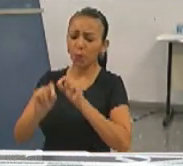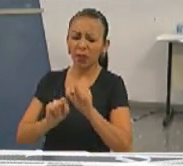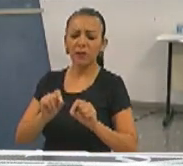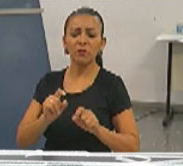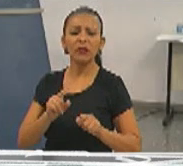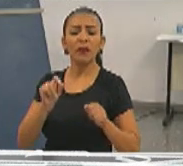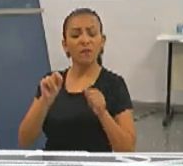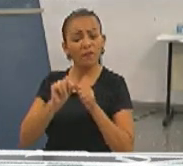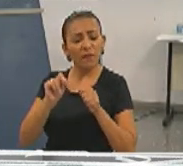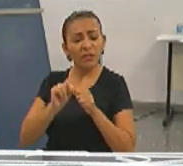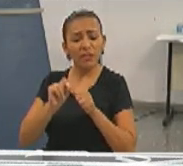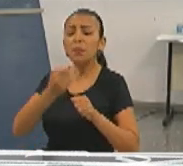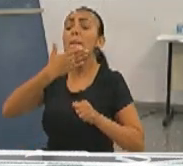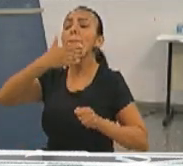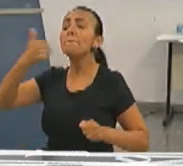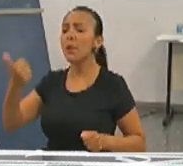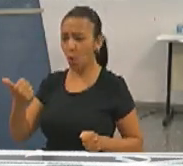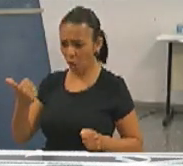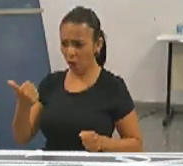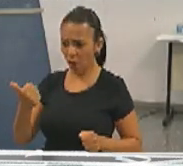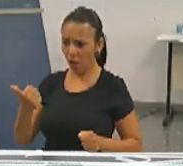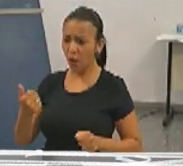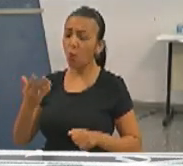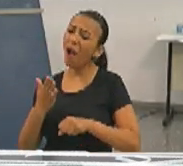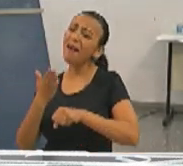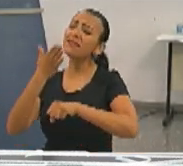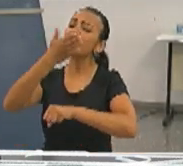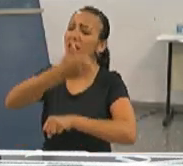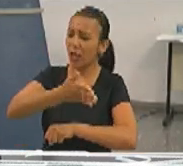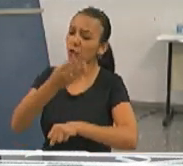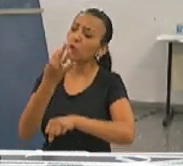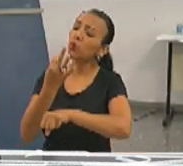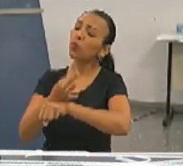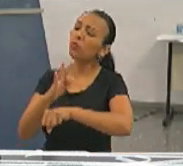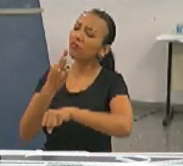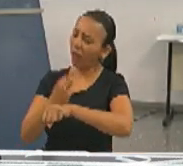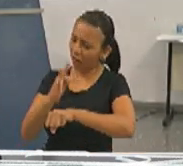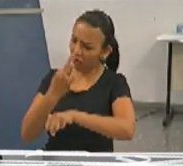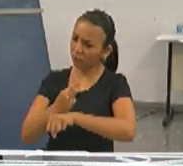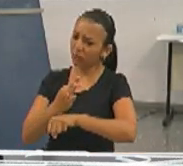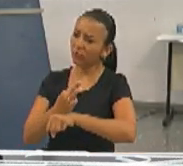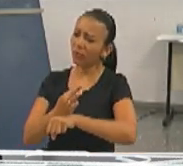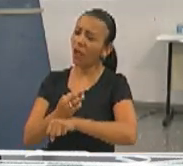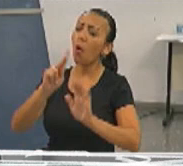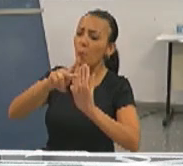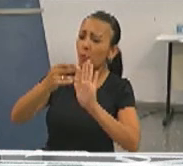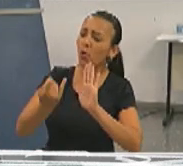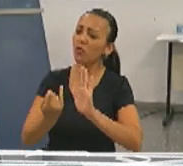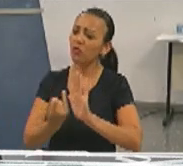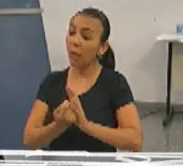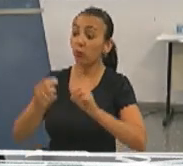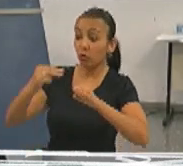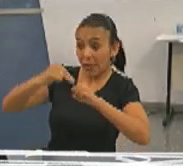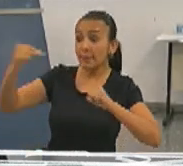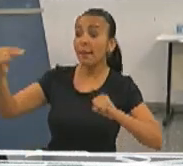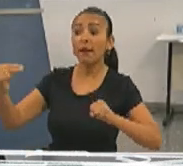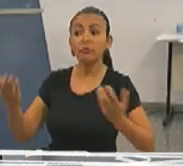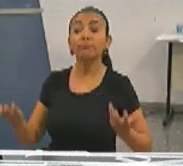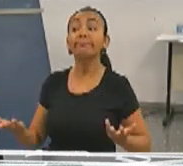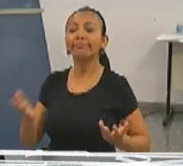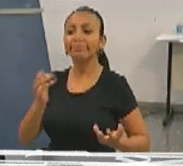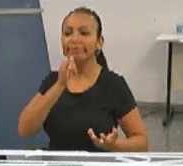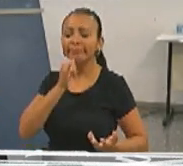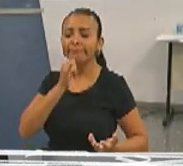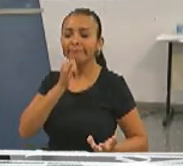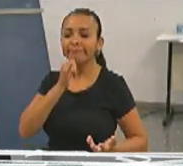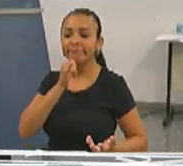vocês poderiam fazer para melhorar o acesso do técnico administrativo aos programas de mestrado, por exemplo, que é